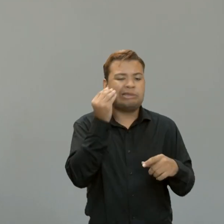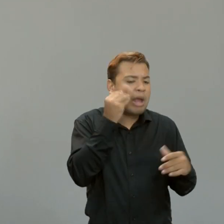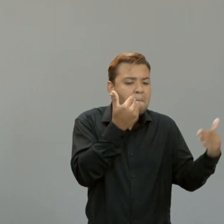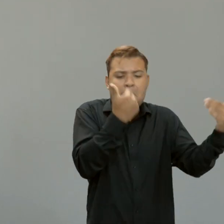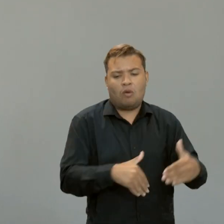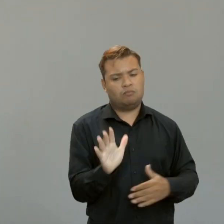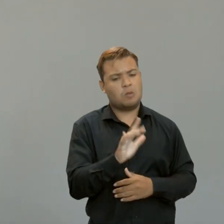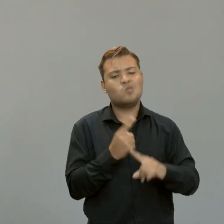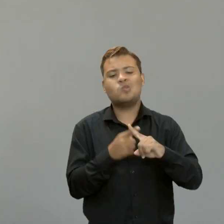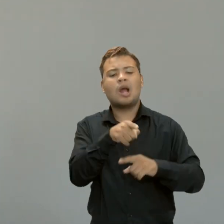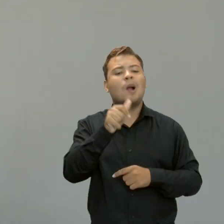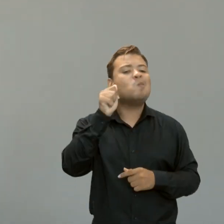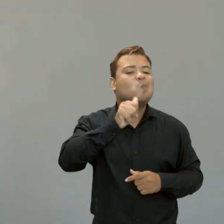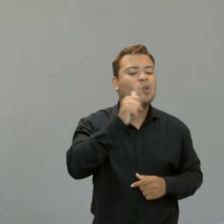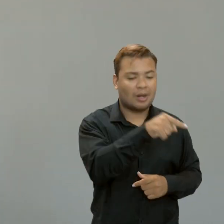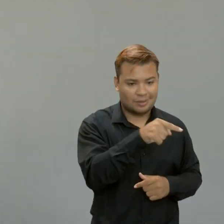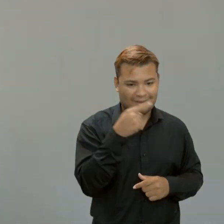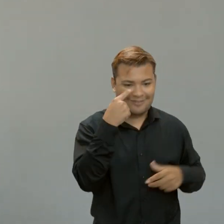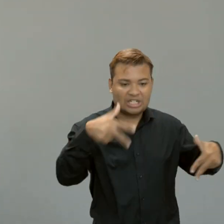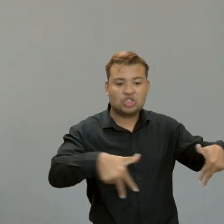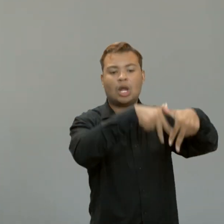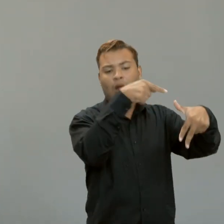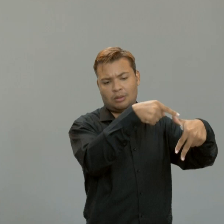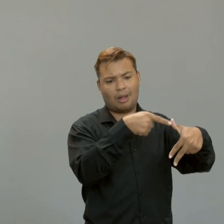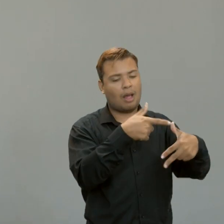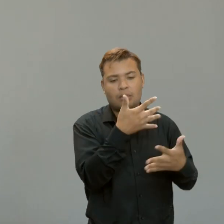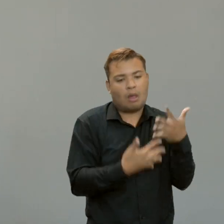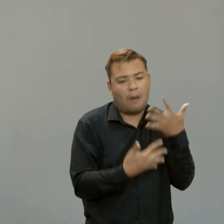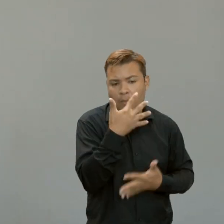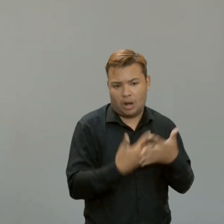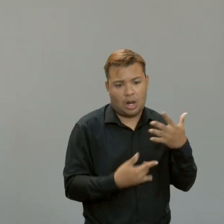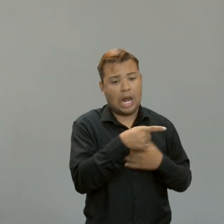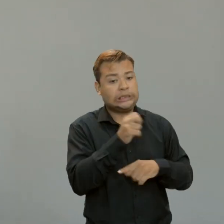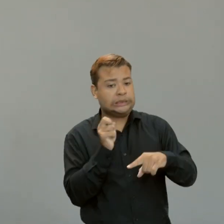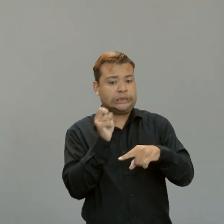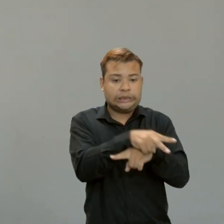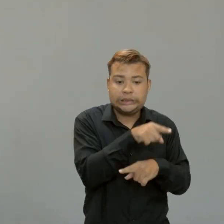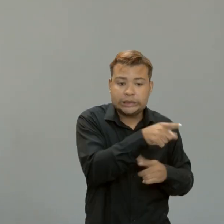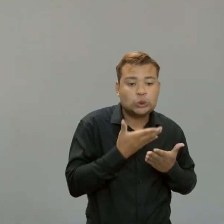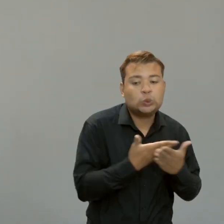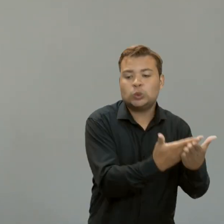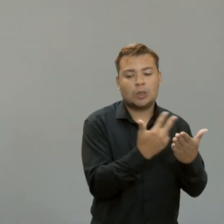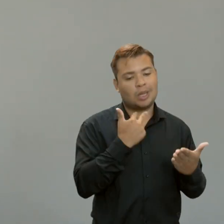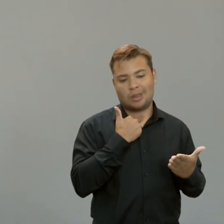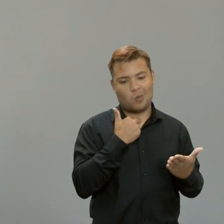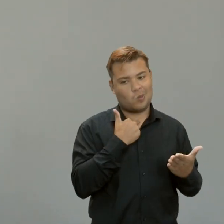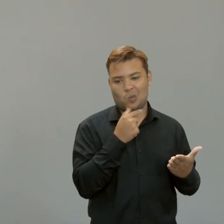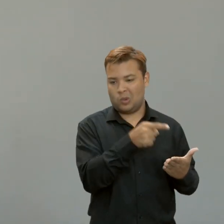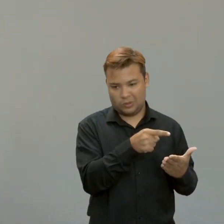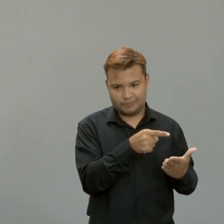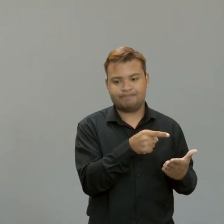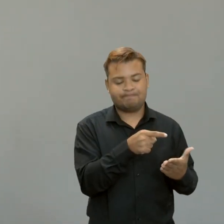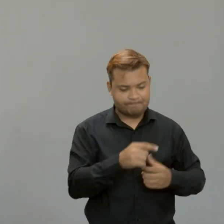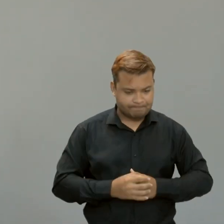Então, o recorte de gênero aí cortou a possibilidade dela seguir a formação depois que ela sai do Colégio Santana.